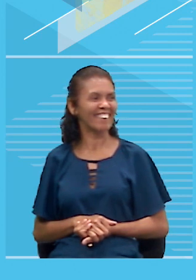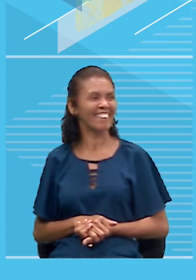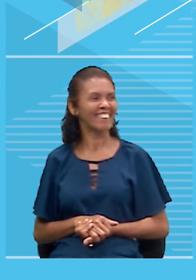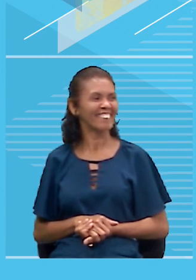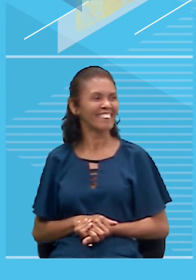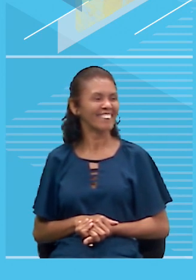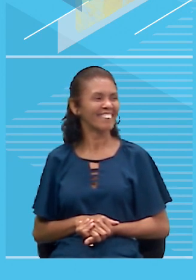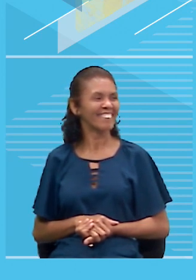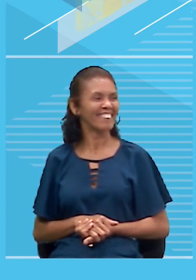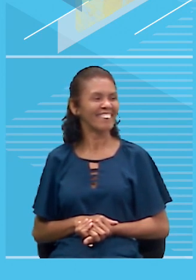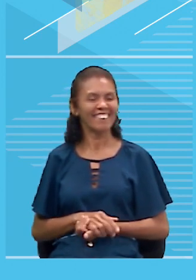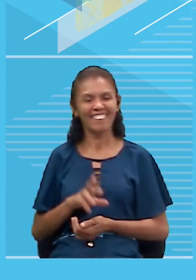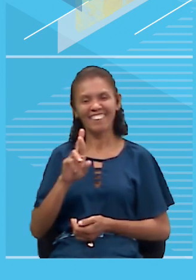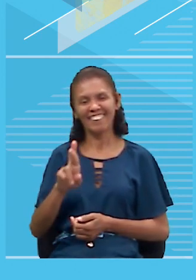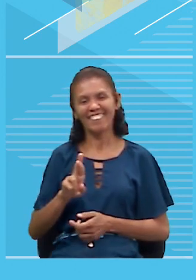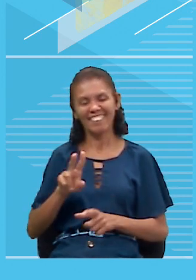viu